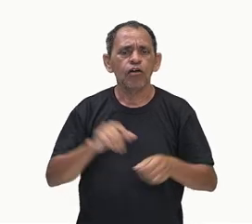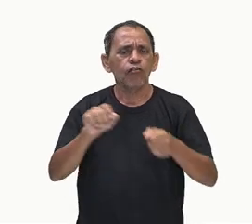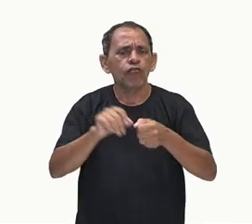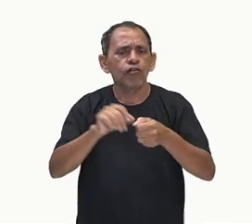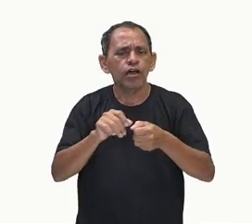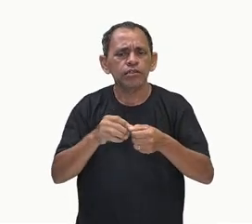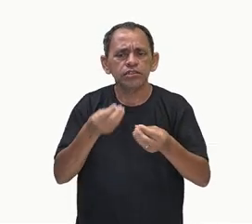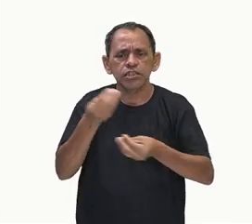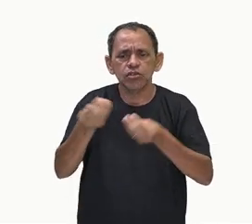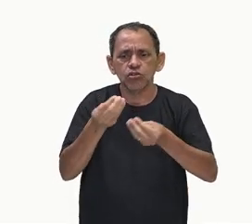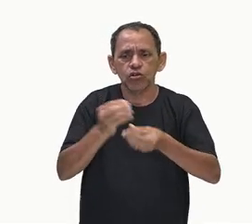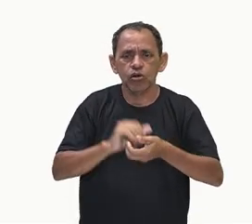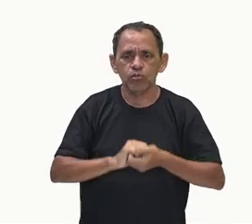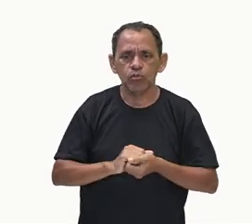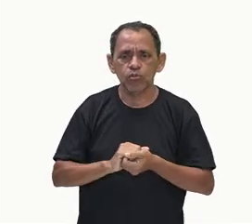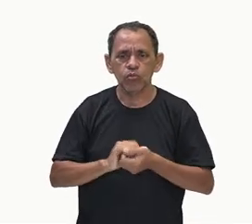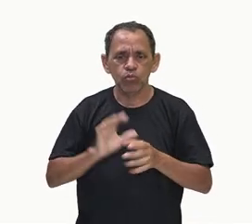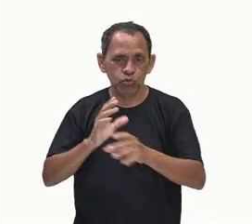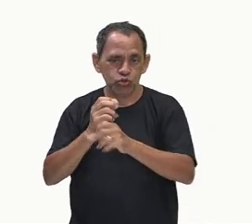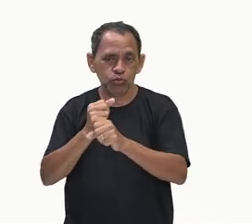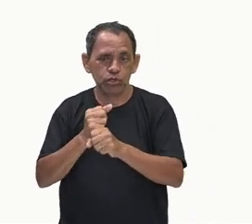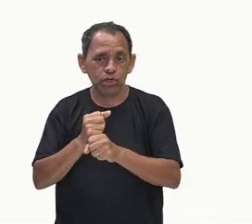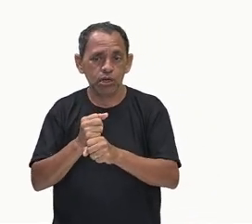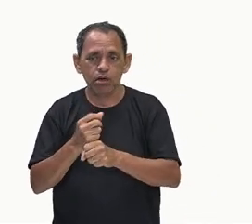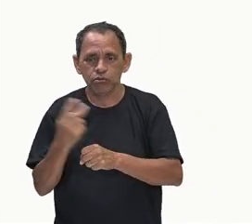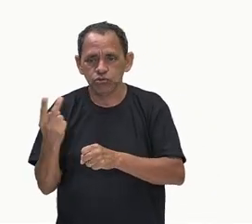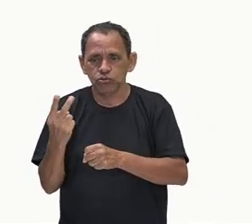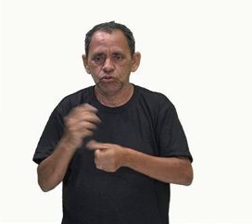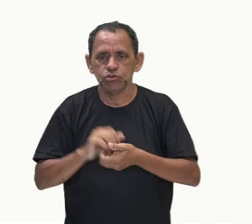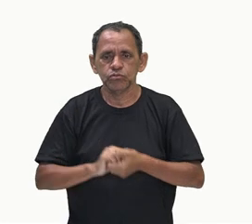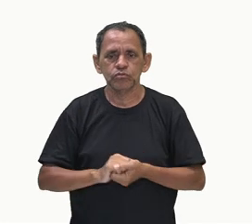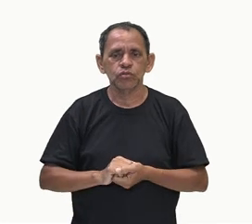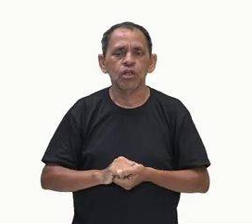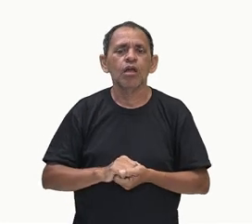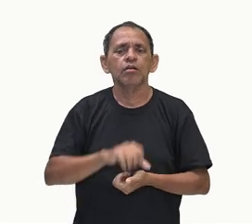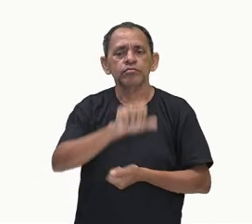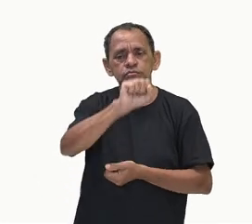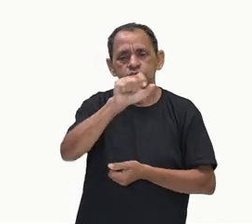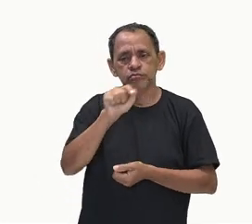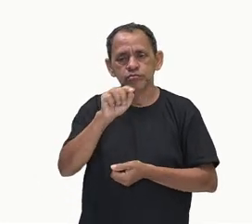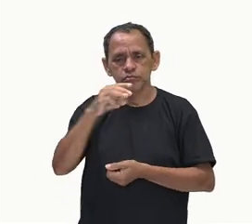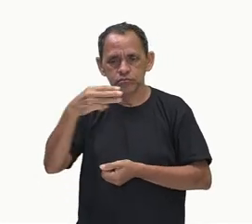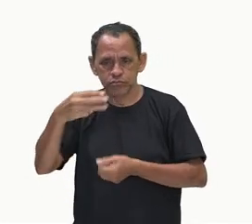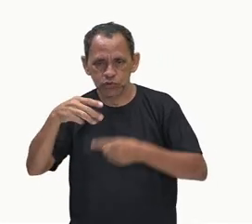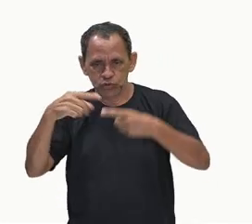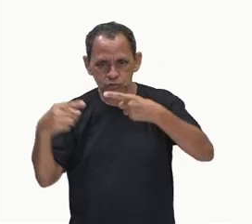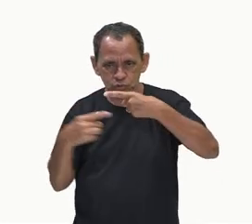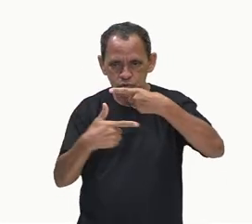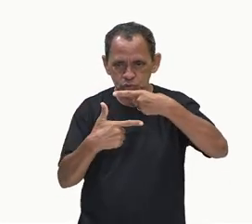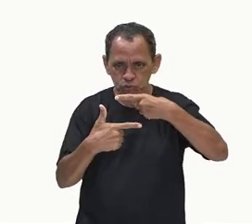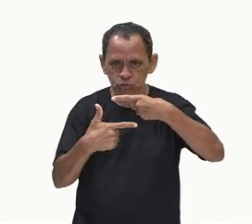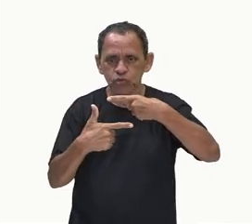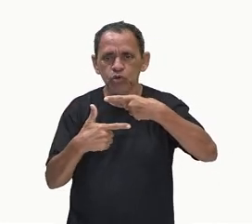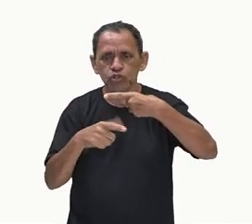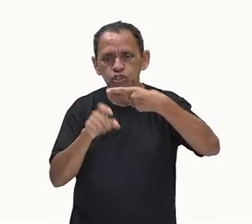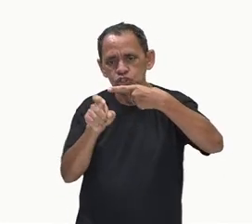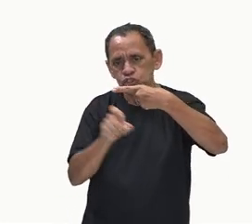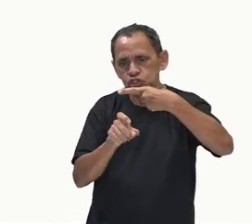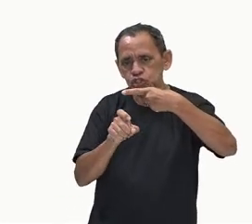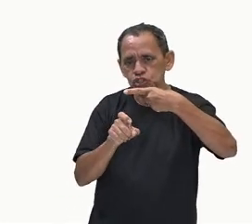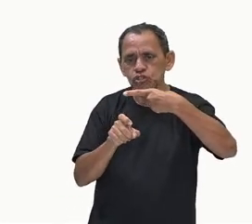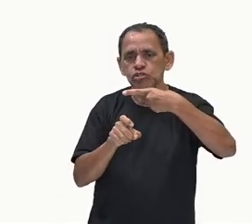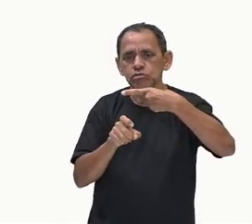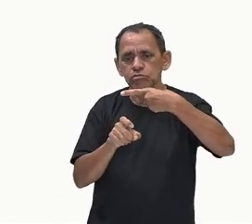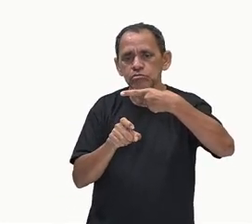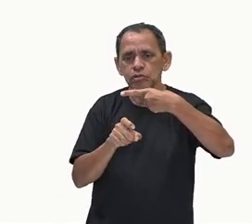= 8 x 3 8 x 3 so 2 é o valor de X dividimos aqui o 8 por 2